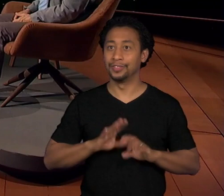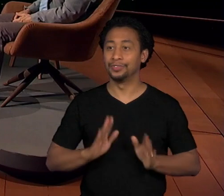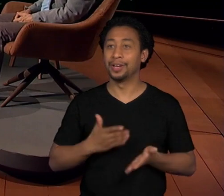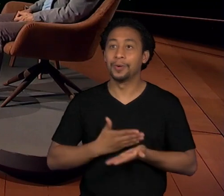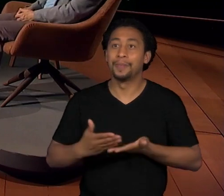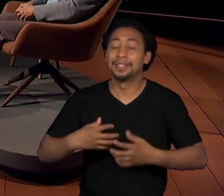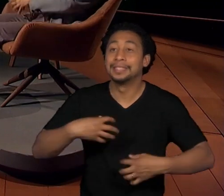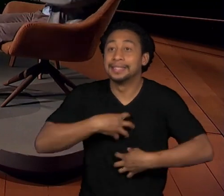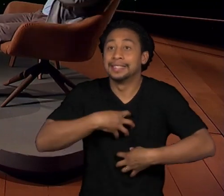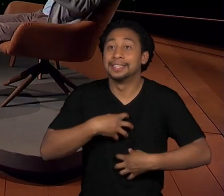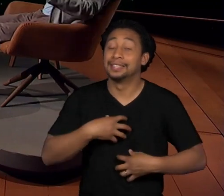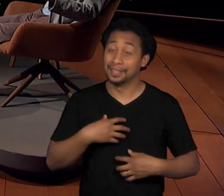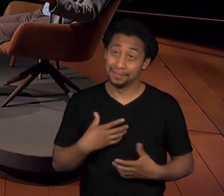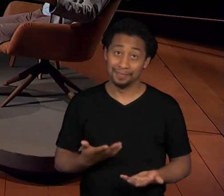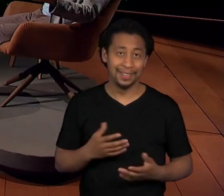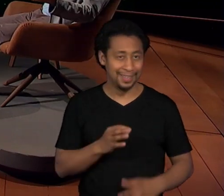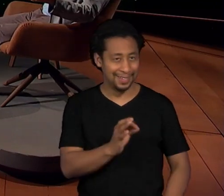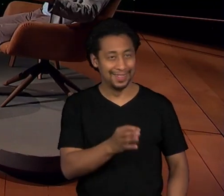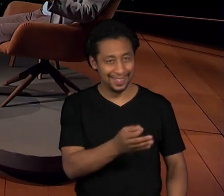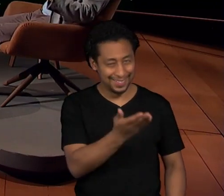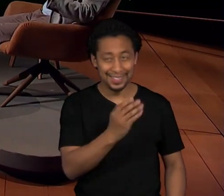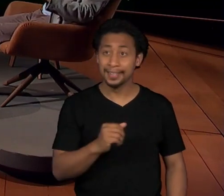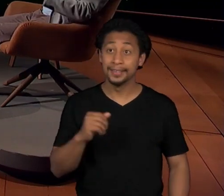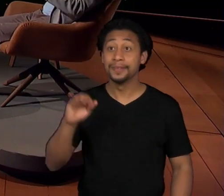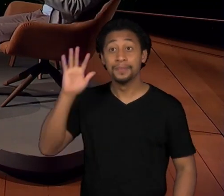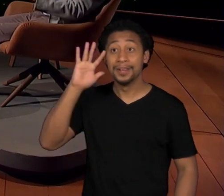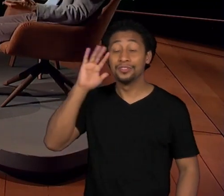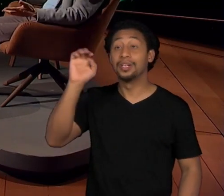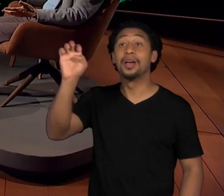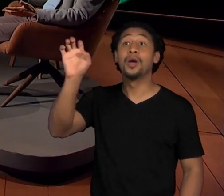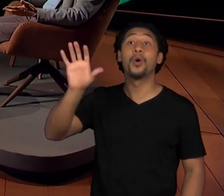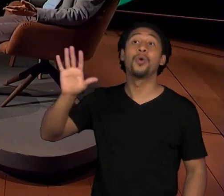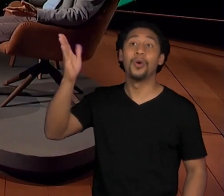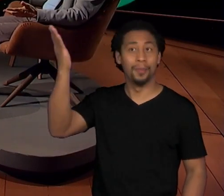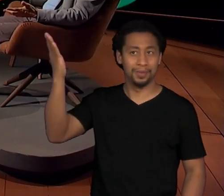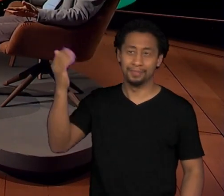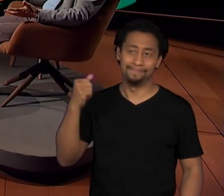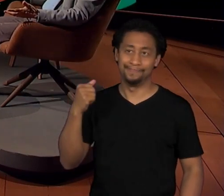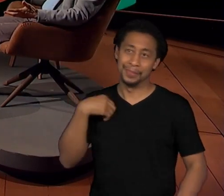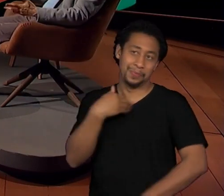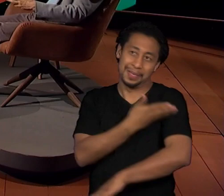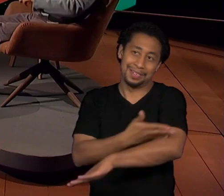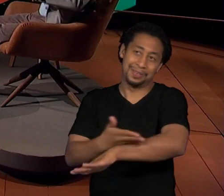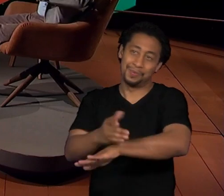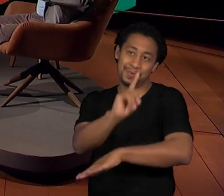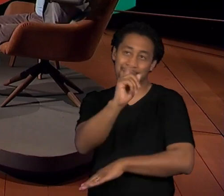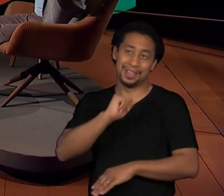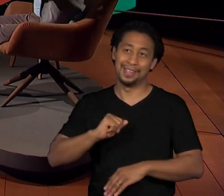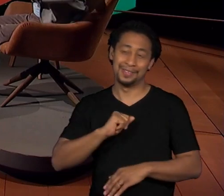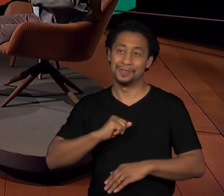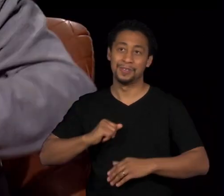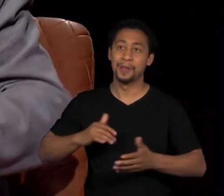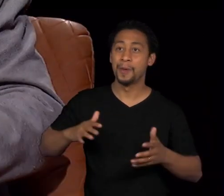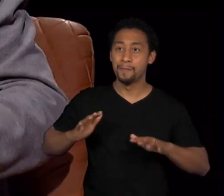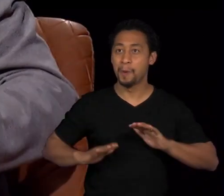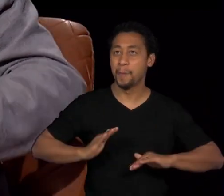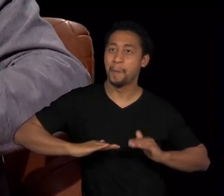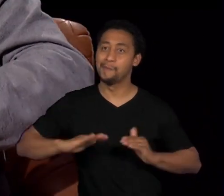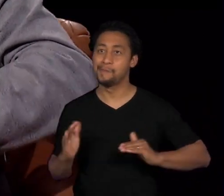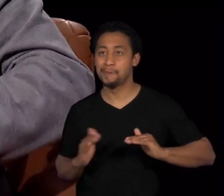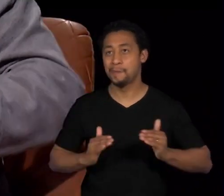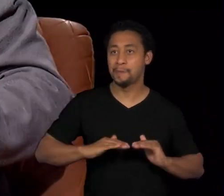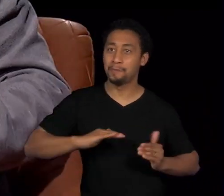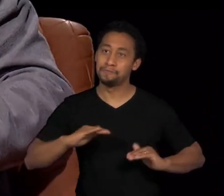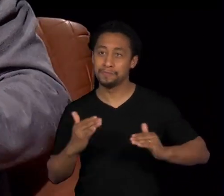começa a subir isso imagine paraa Europa para um país que não tem isso no seu dia a dia né então é como se trouxesse um pouco um